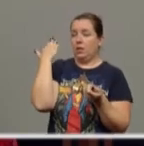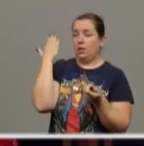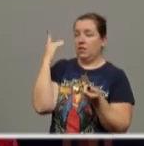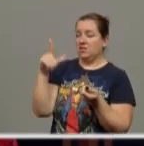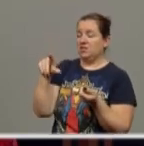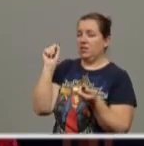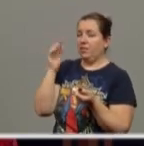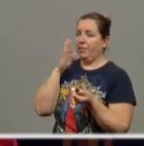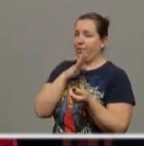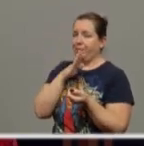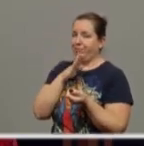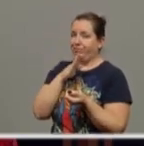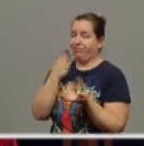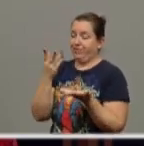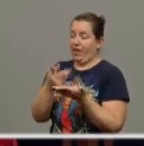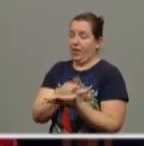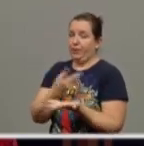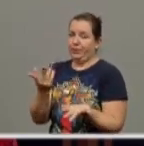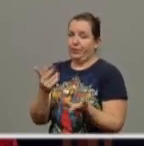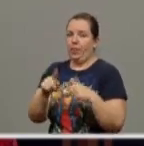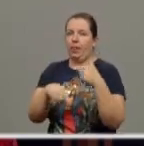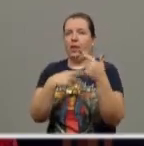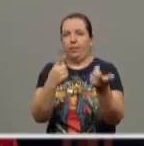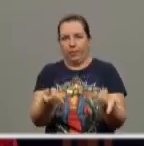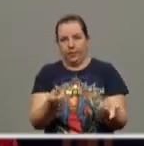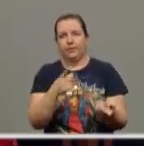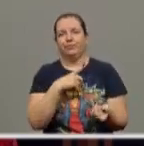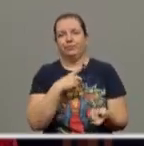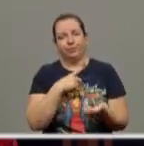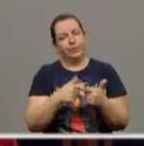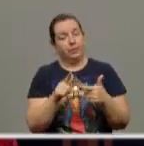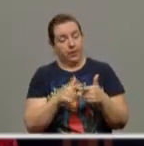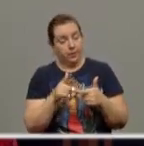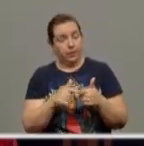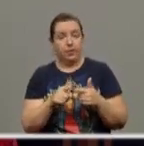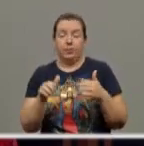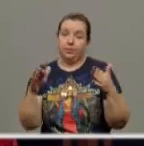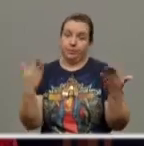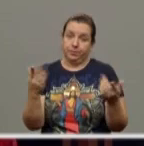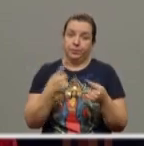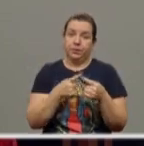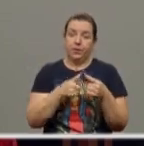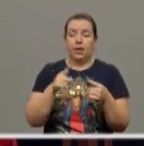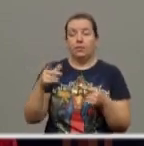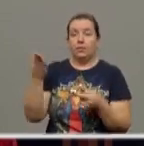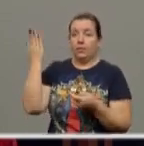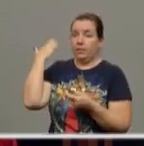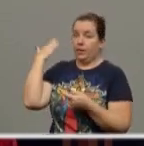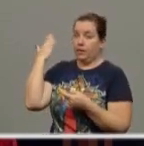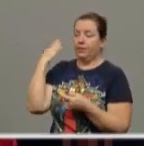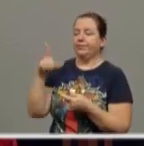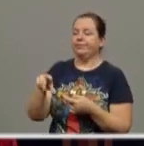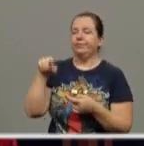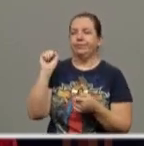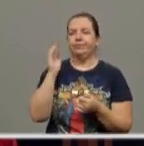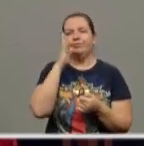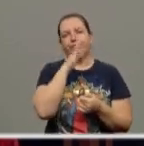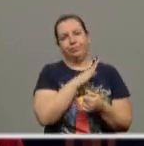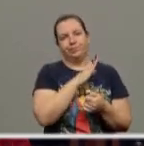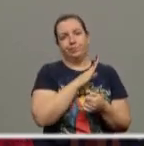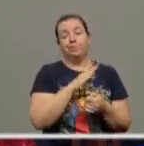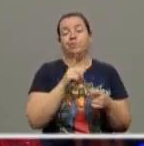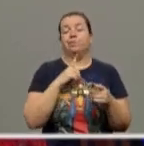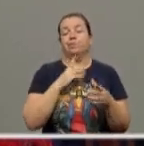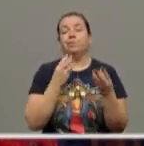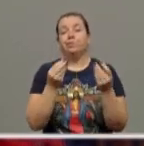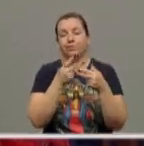mal. E aí depois sofre as consequências da má escolha. Então tem muita gente que prepara e